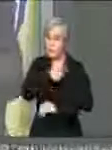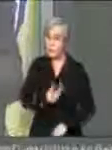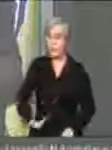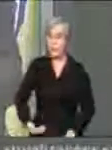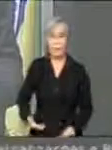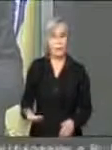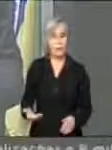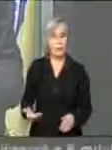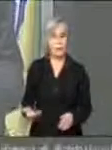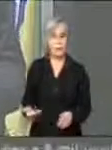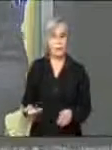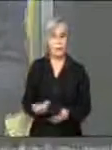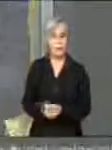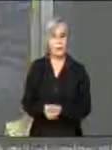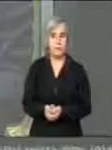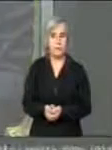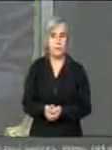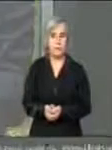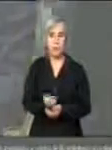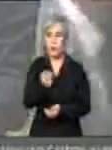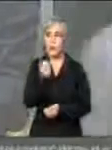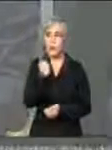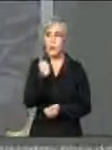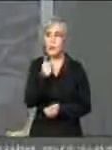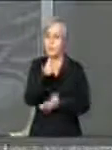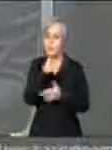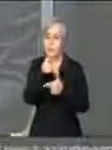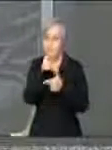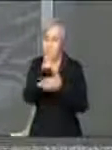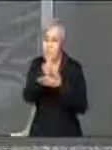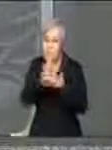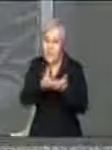os bancos públicos. Quase metade